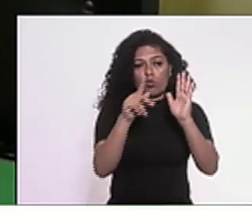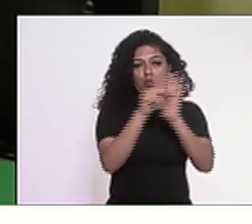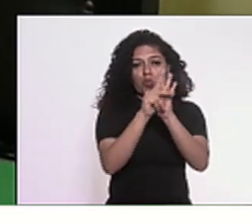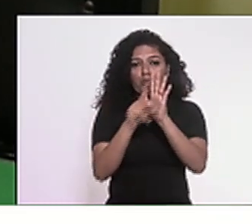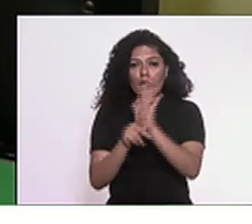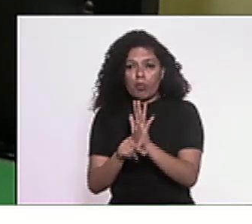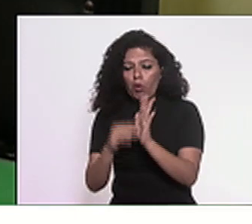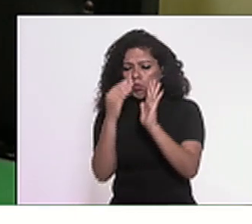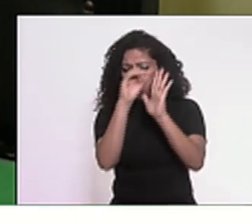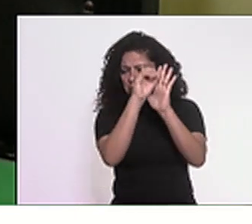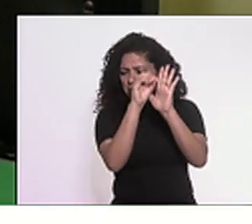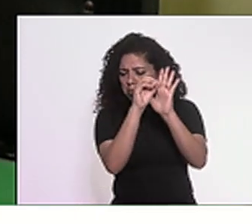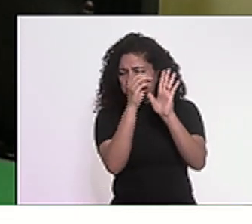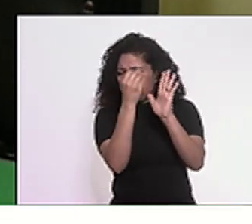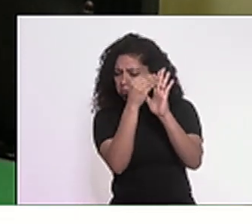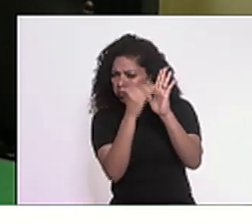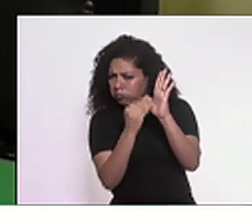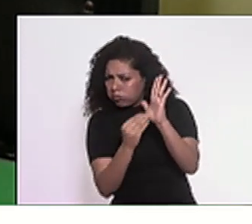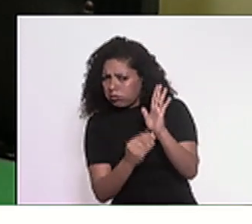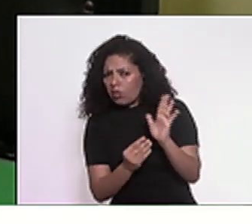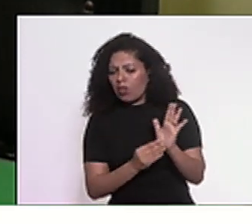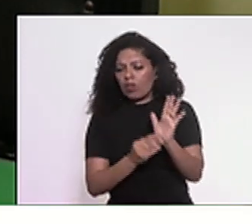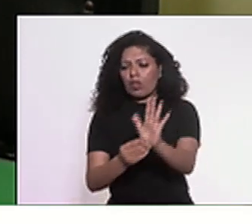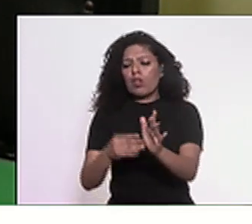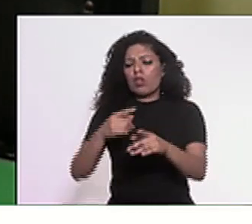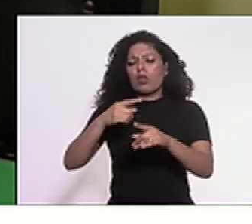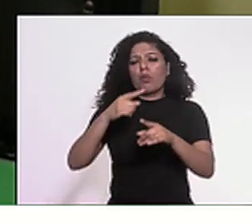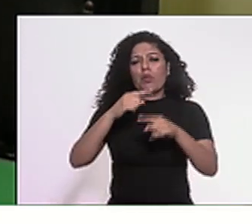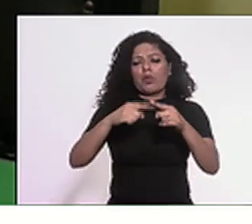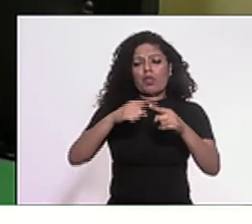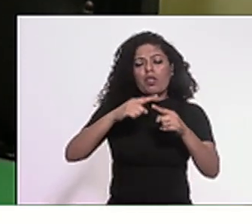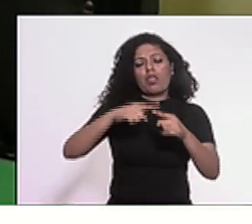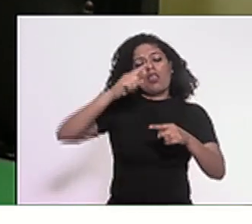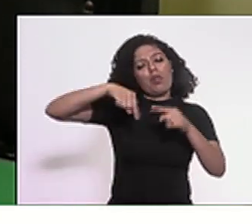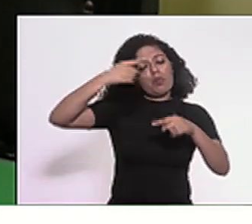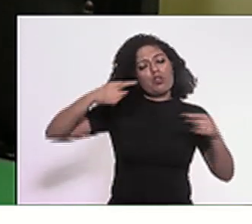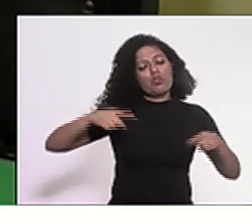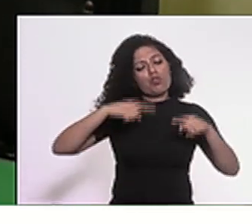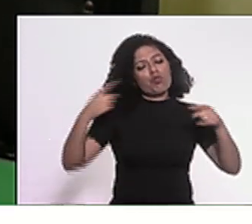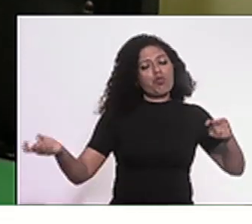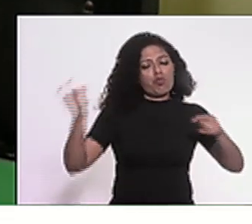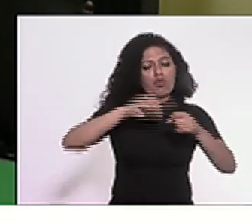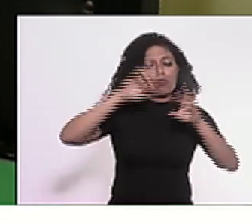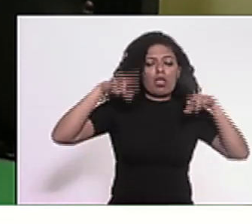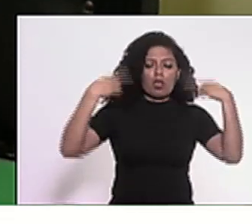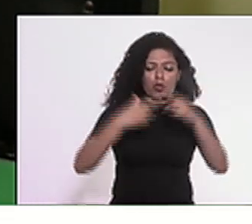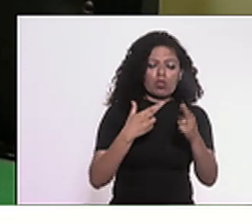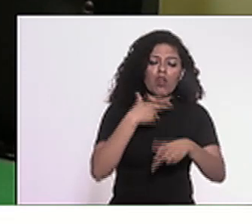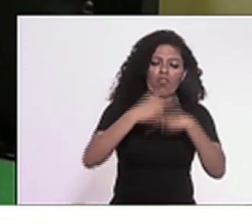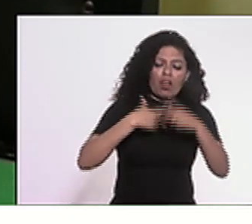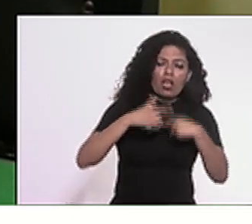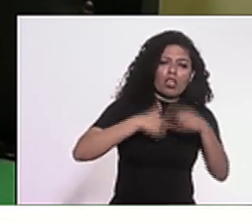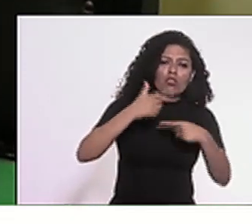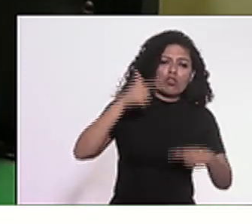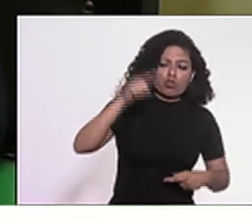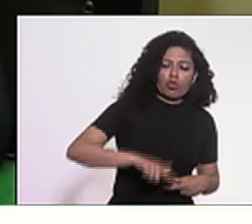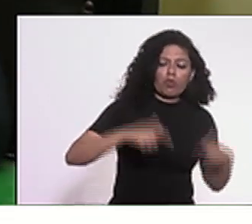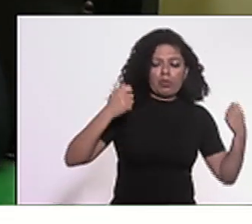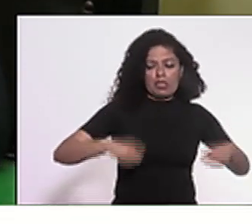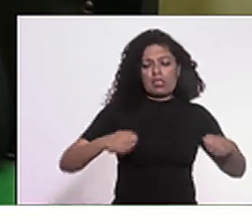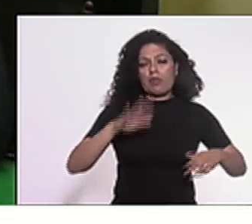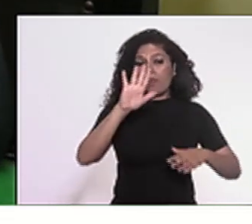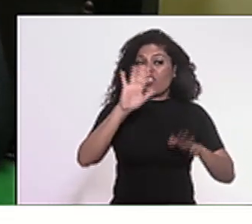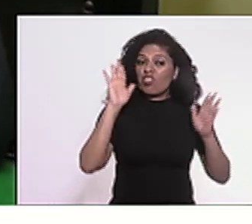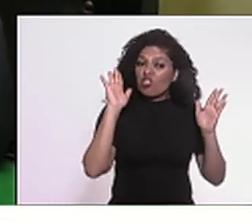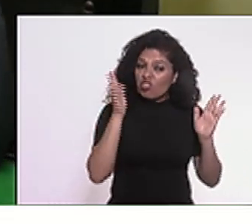gente possa, novamente, se reunir para a gente discutir de forma mais profunda como se dará toda essa parceria, mas eu fico muito